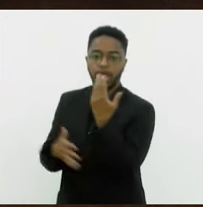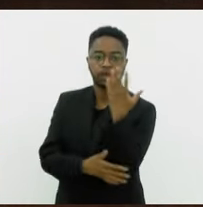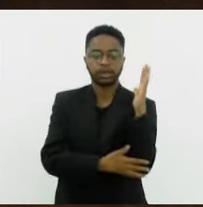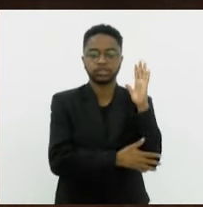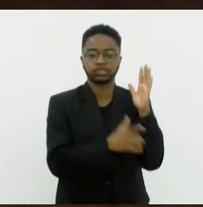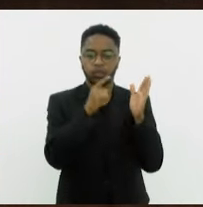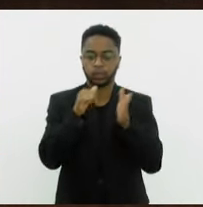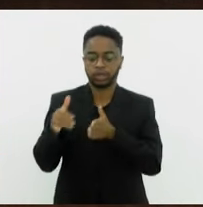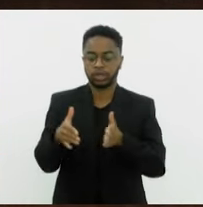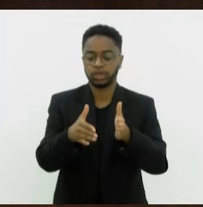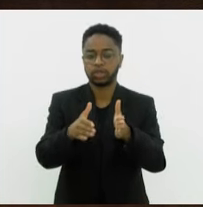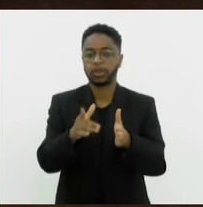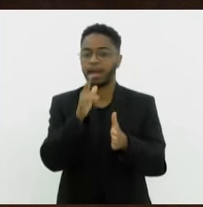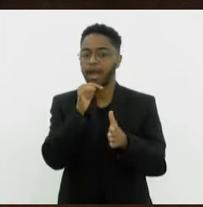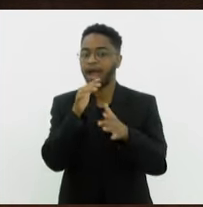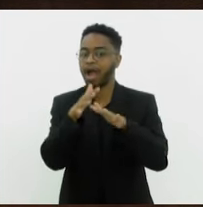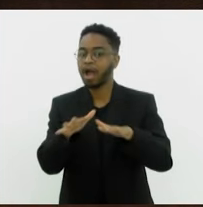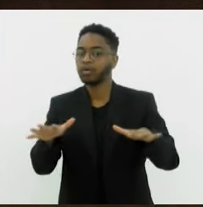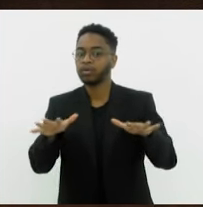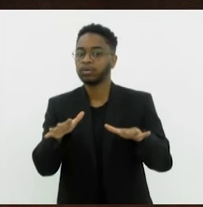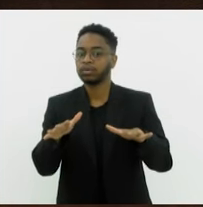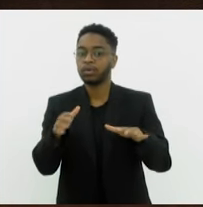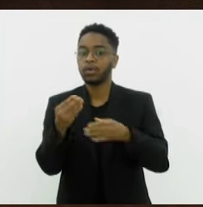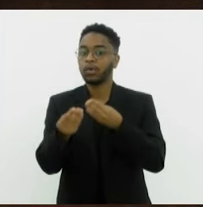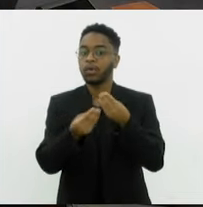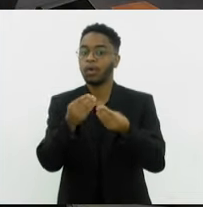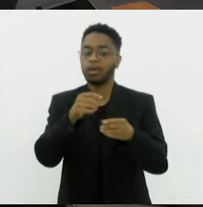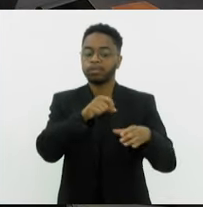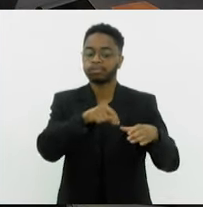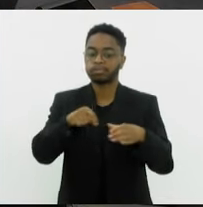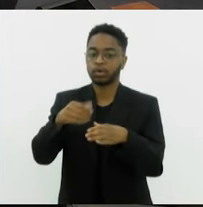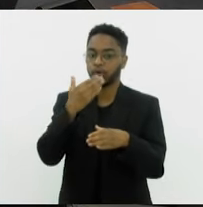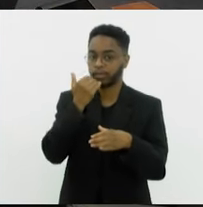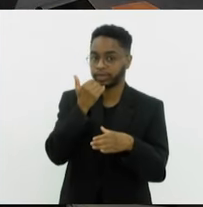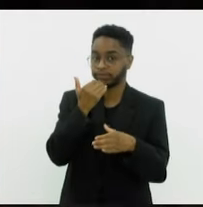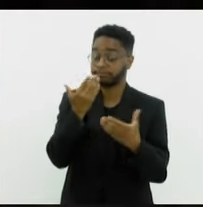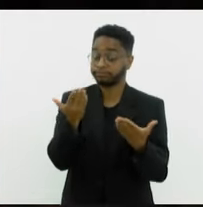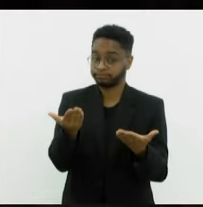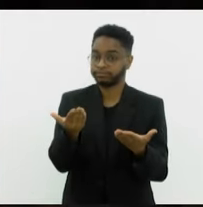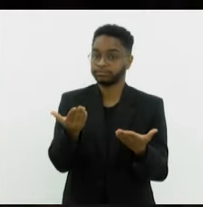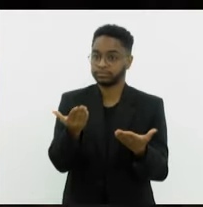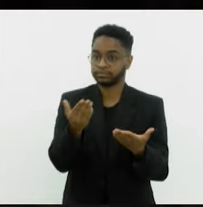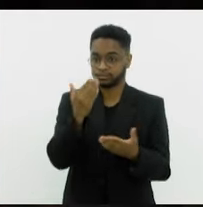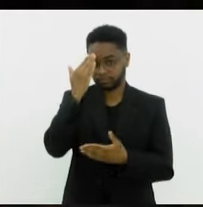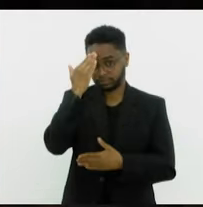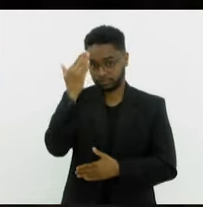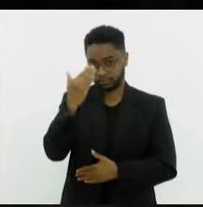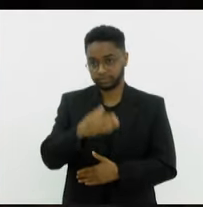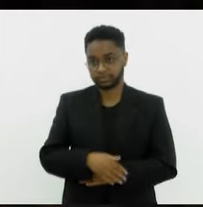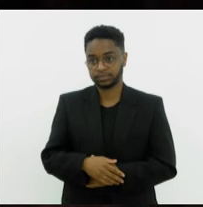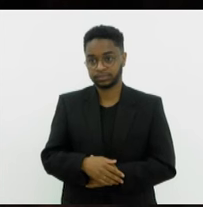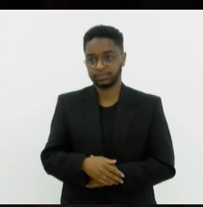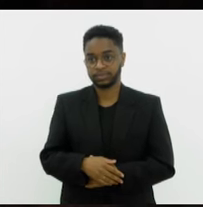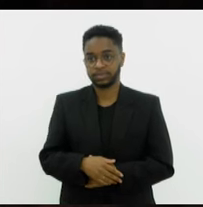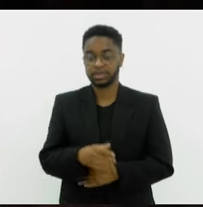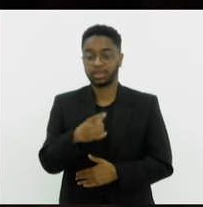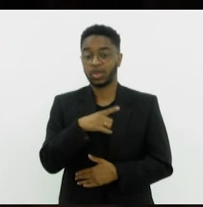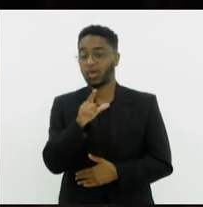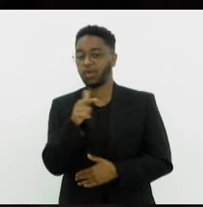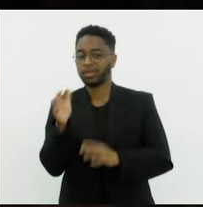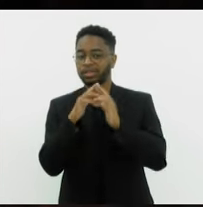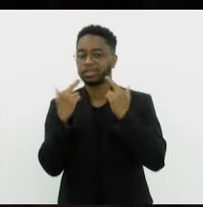águas, com a produção de alimentos. Tem como. Obrigada, deputado. Obrigada, tia Ju. Para uma próxima sessão,